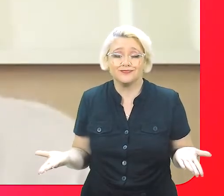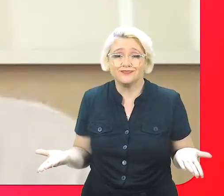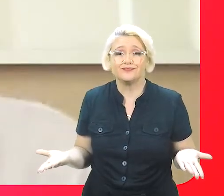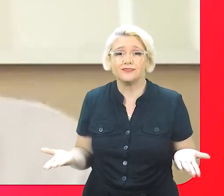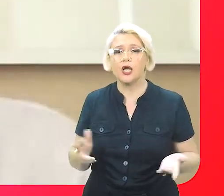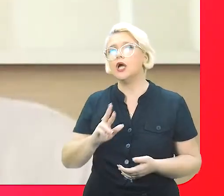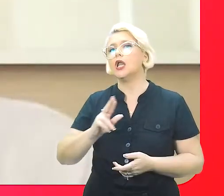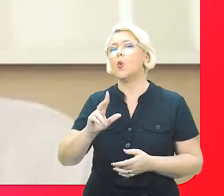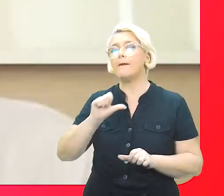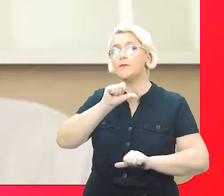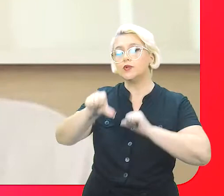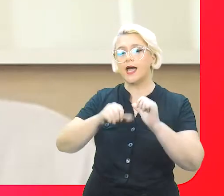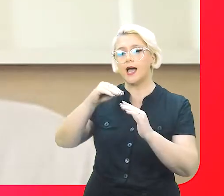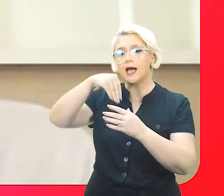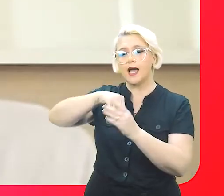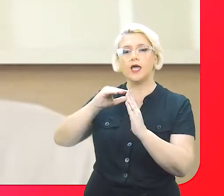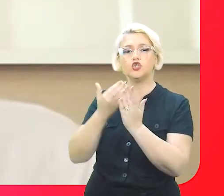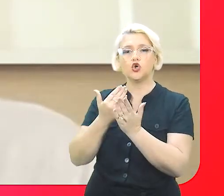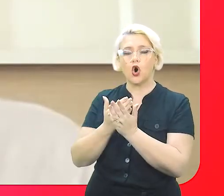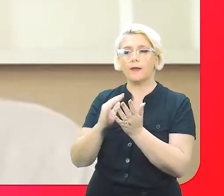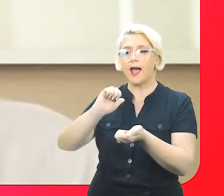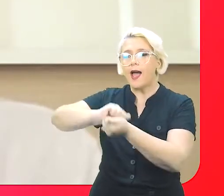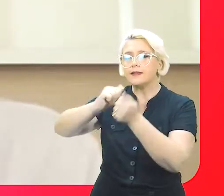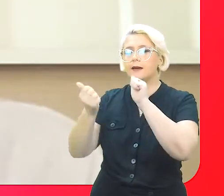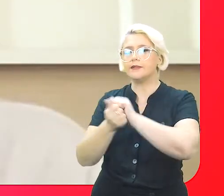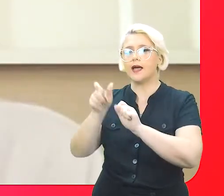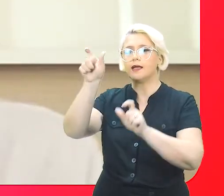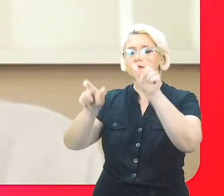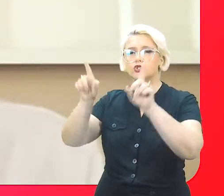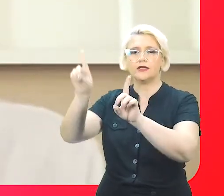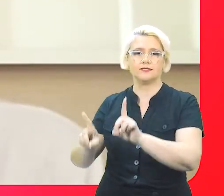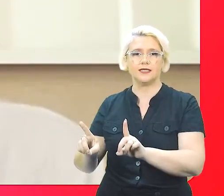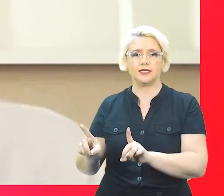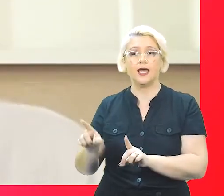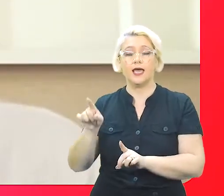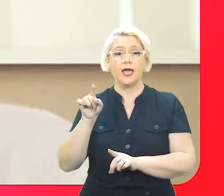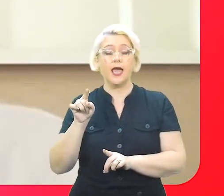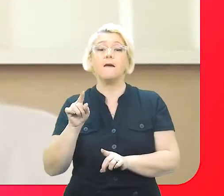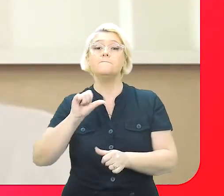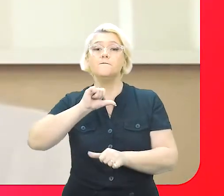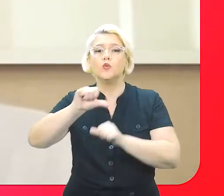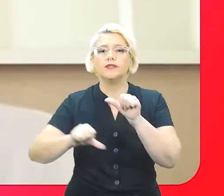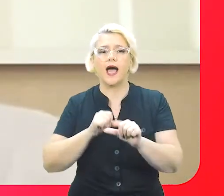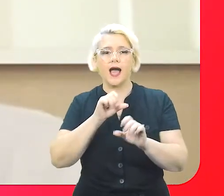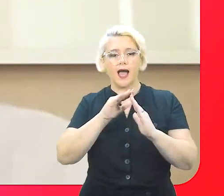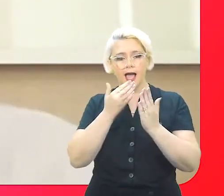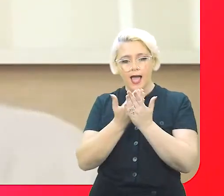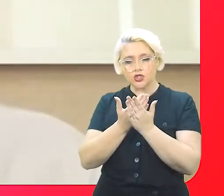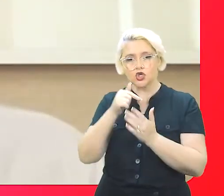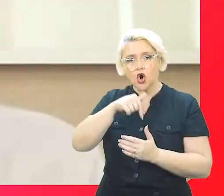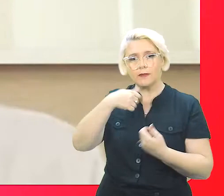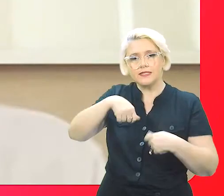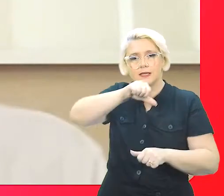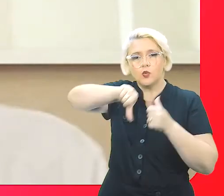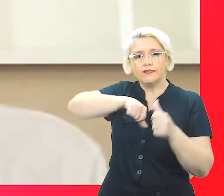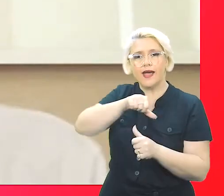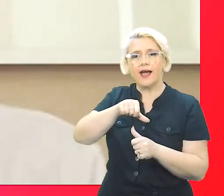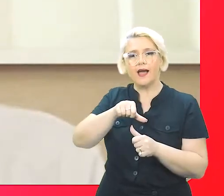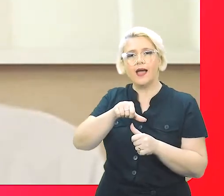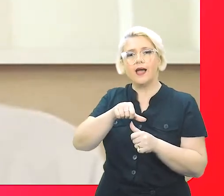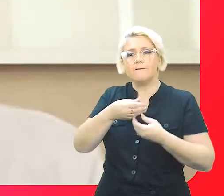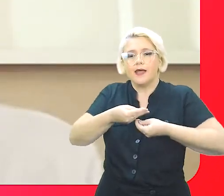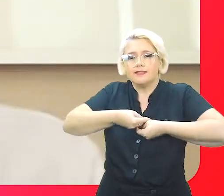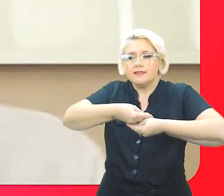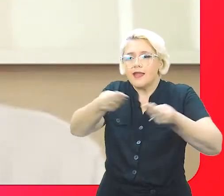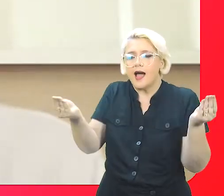Então, não é mudar a escola para atender as pessoas com deficiência, é mudar a escola para